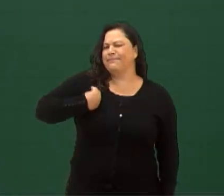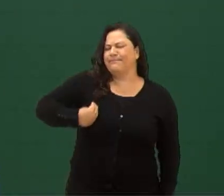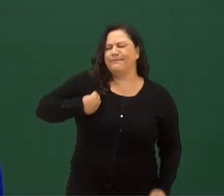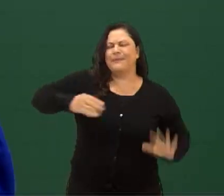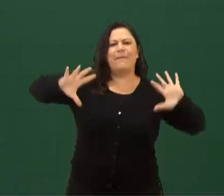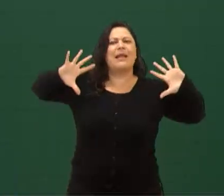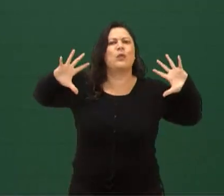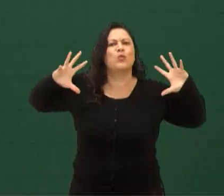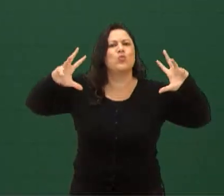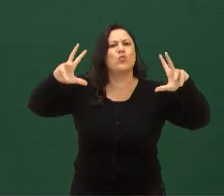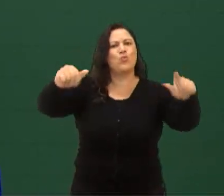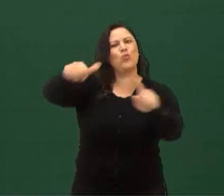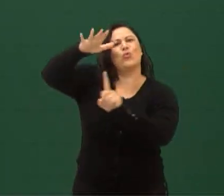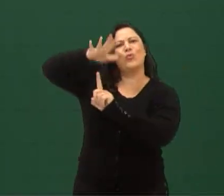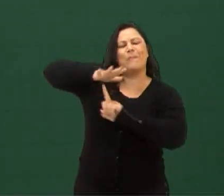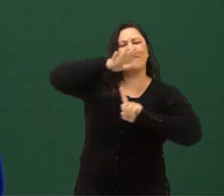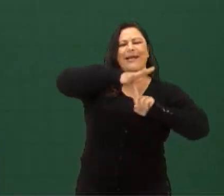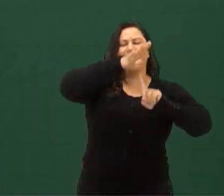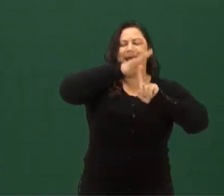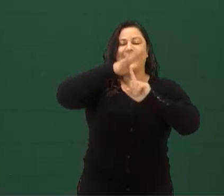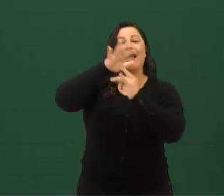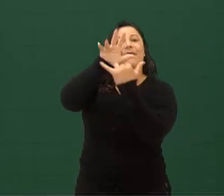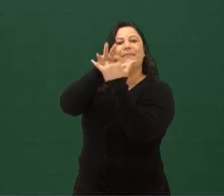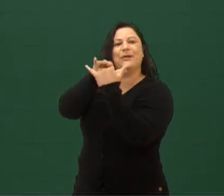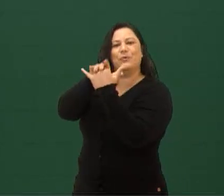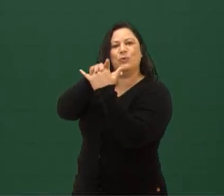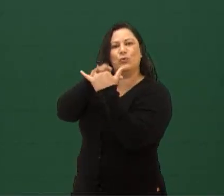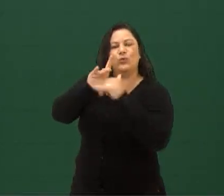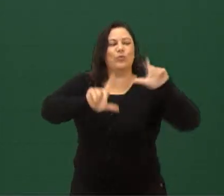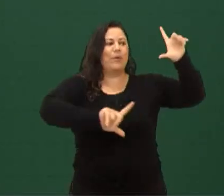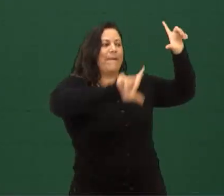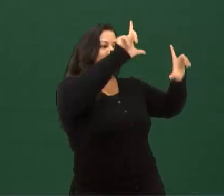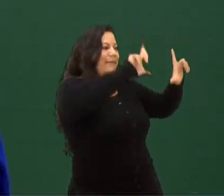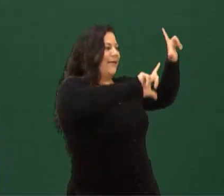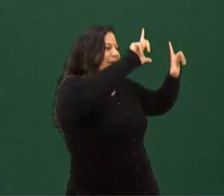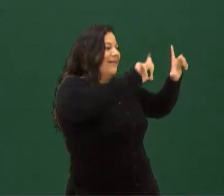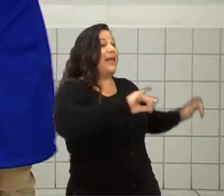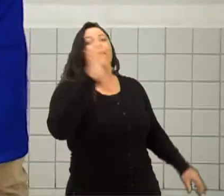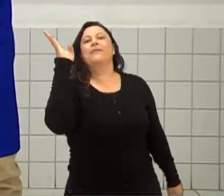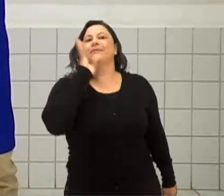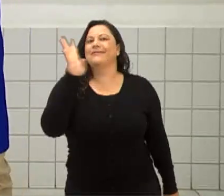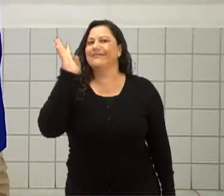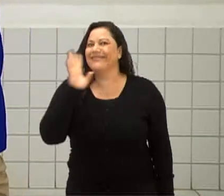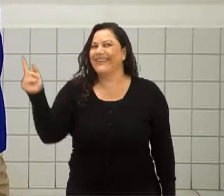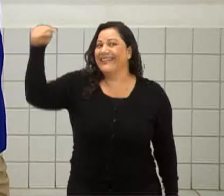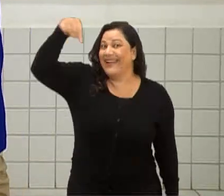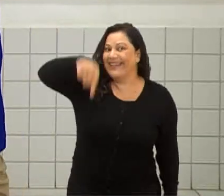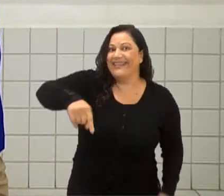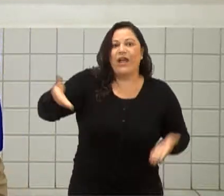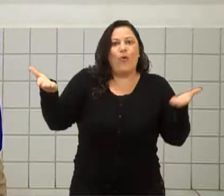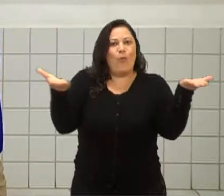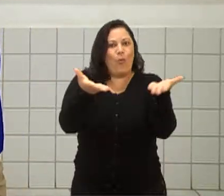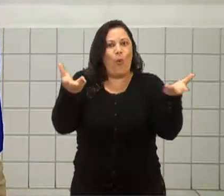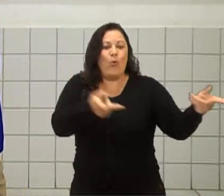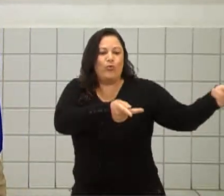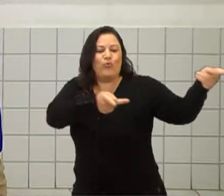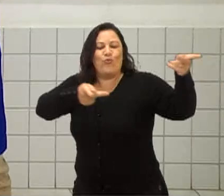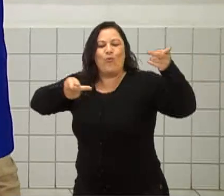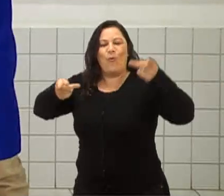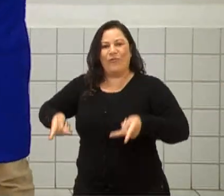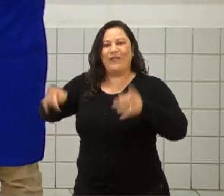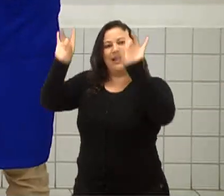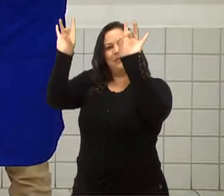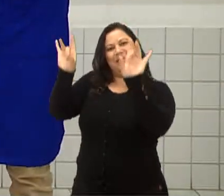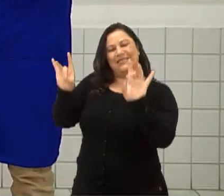estado do Paraná, pelo YouTube, pela TV. Muito legal estar aqui e hoje eu trouxe um convidado especial. Estou aqui com o professor